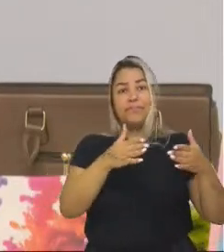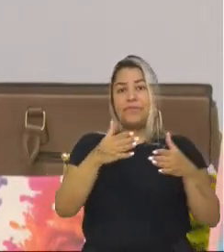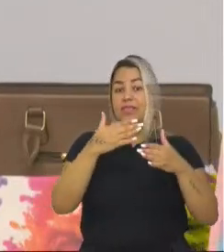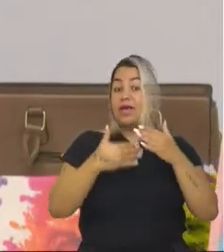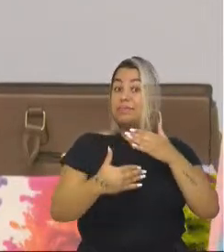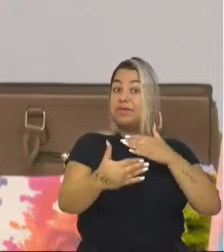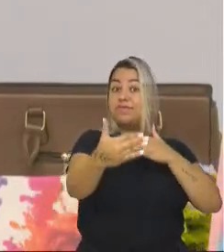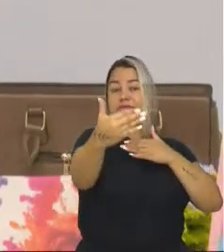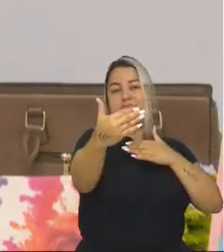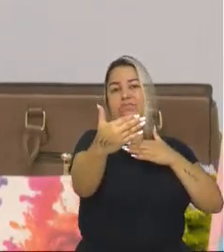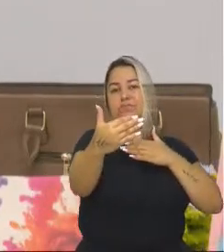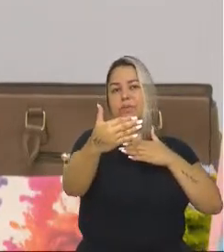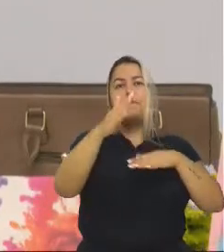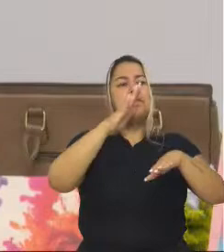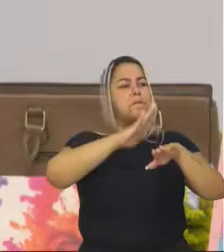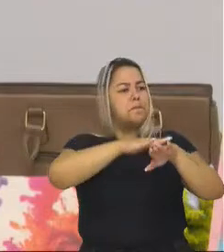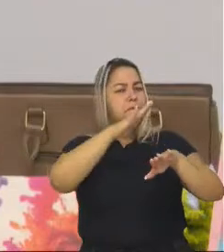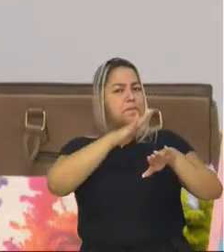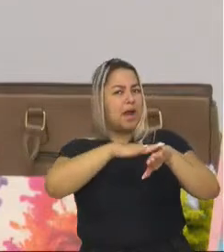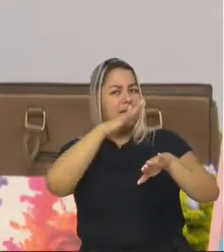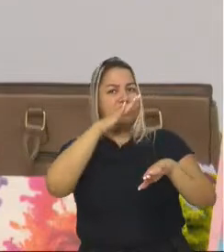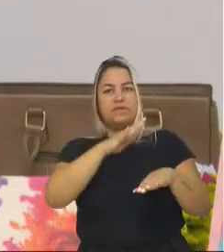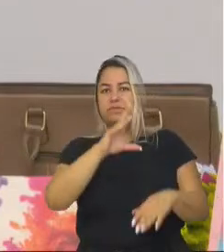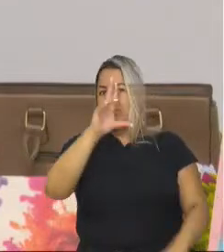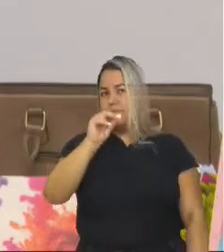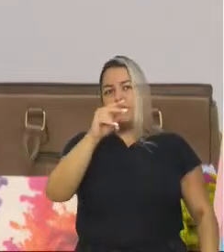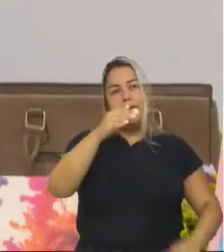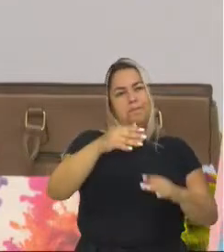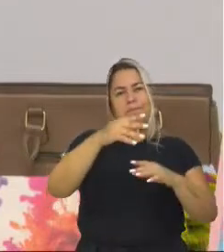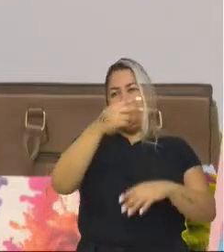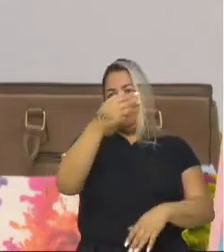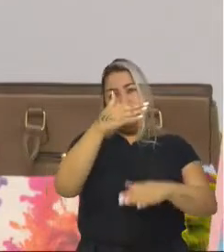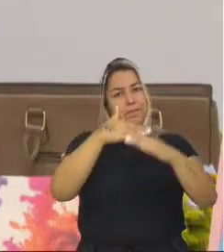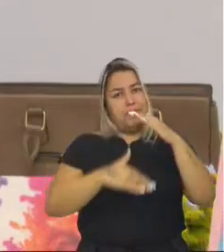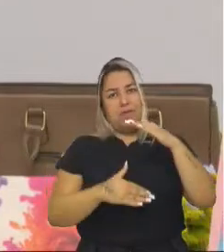para cima, daqui para mais, né? Não é daqui para menos.